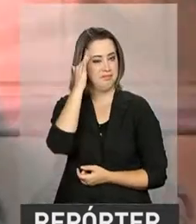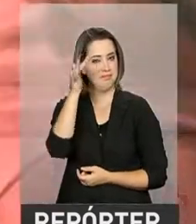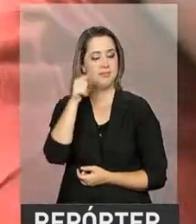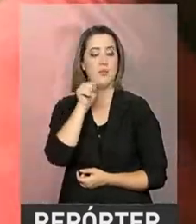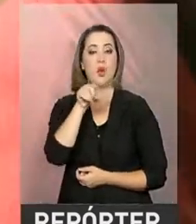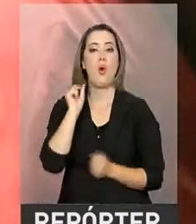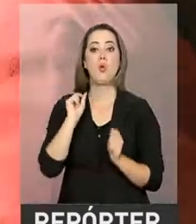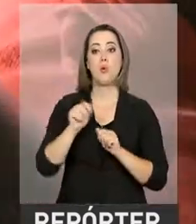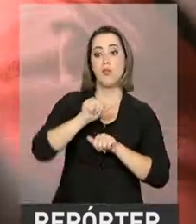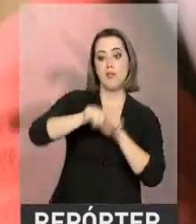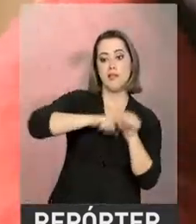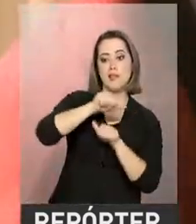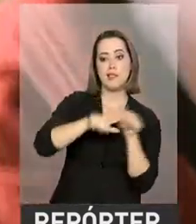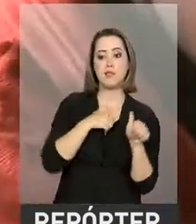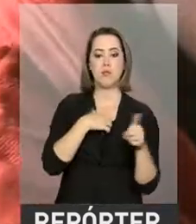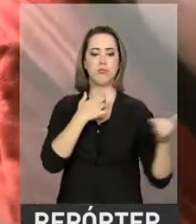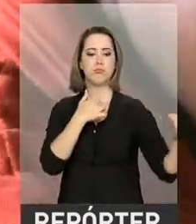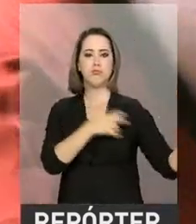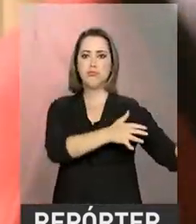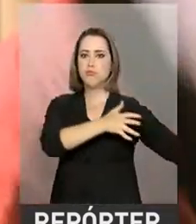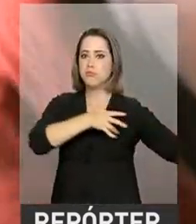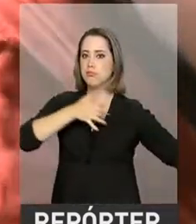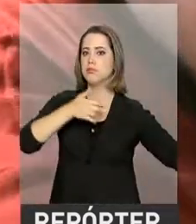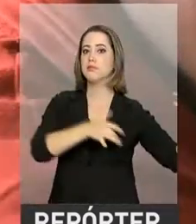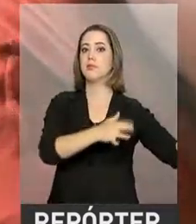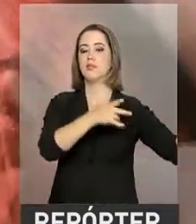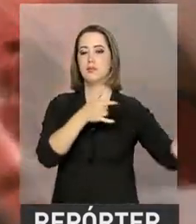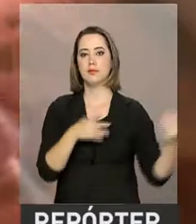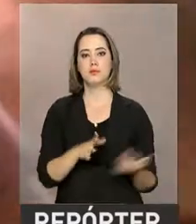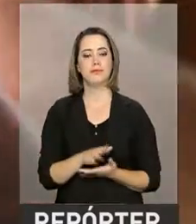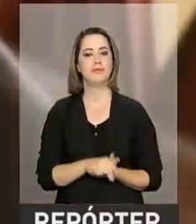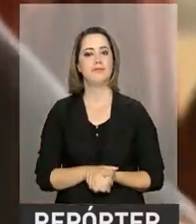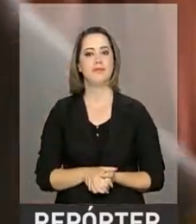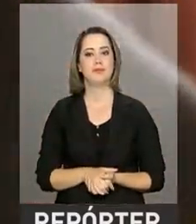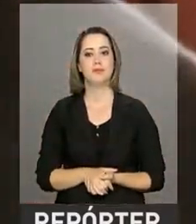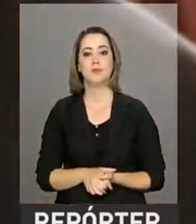o quanto ele se transforma quando toca seu instrumento favorito.